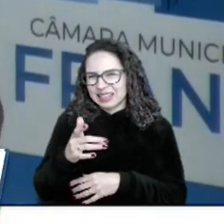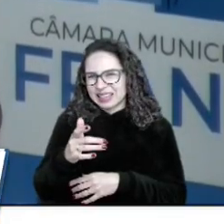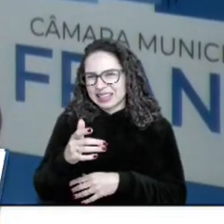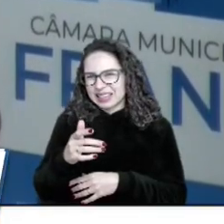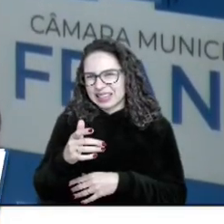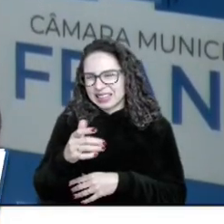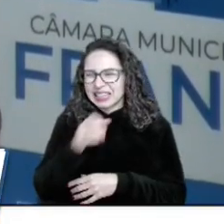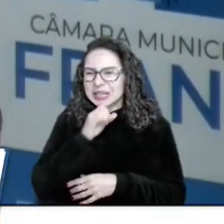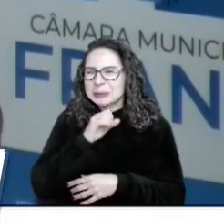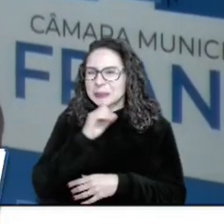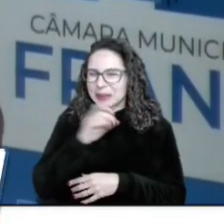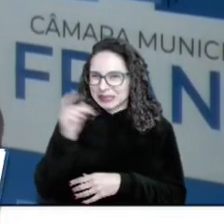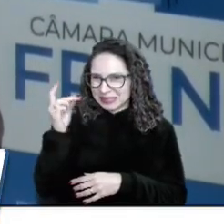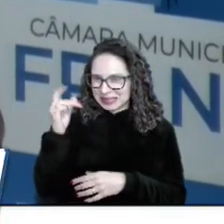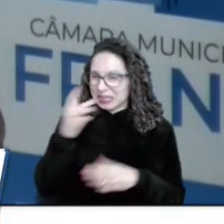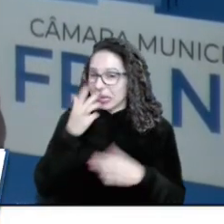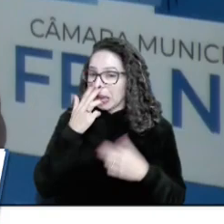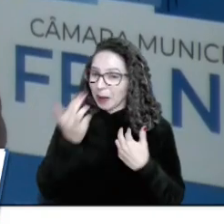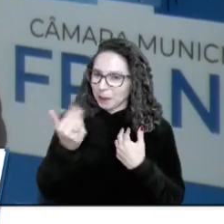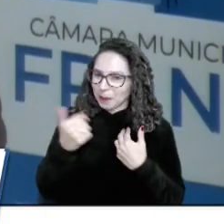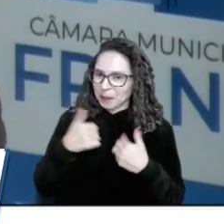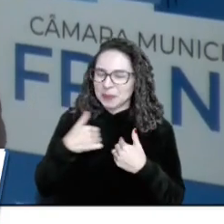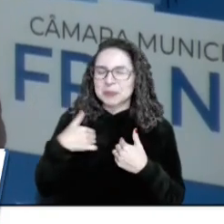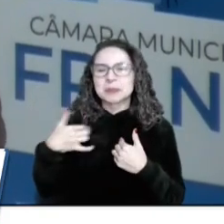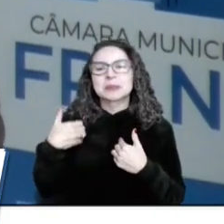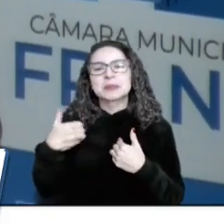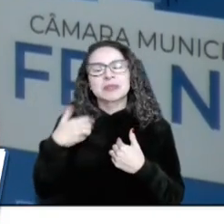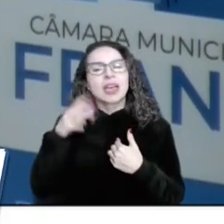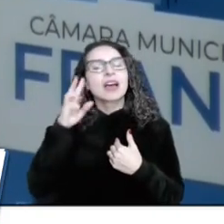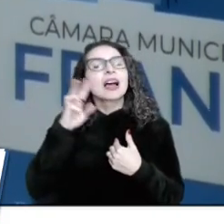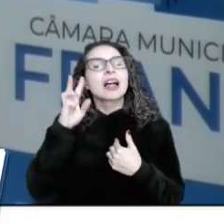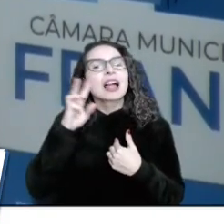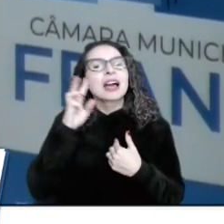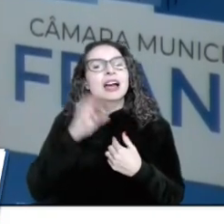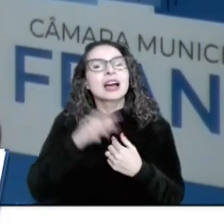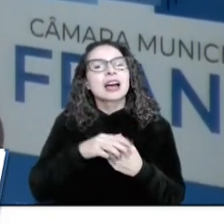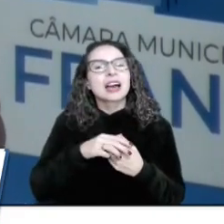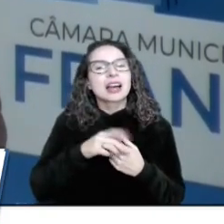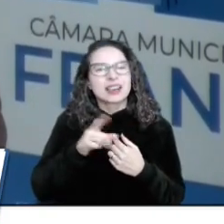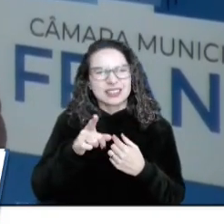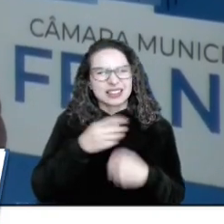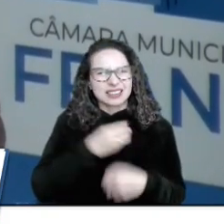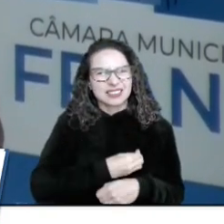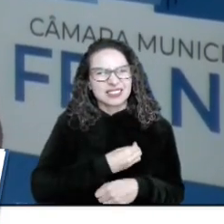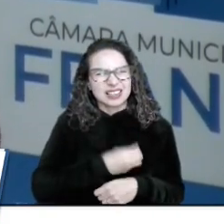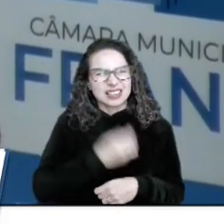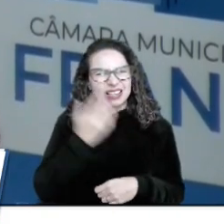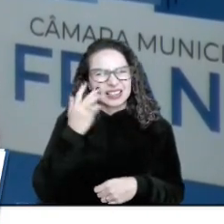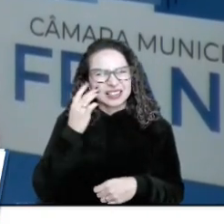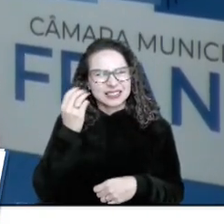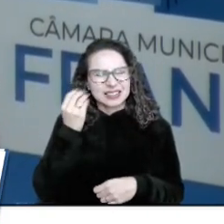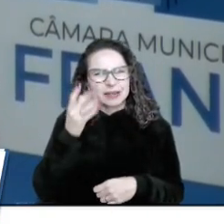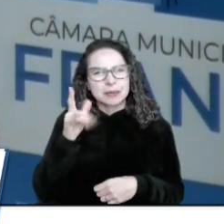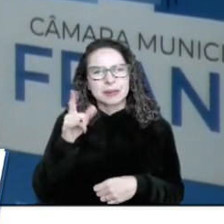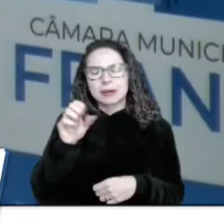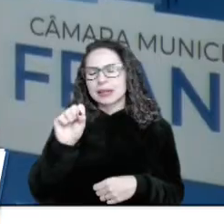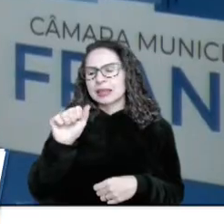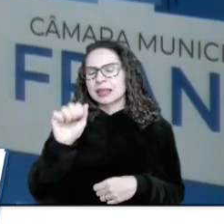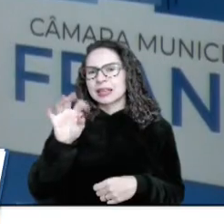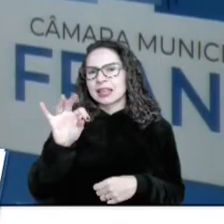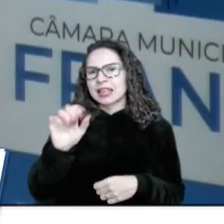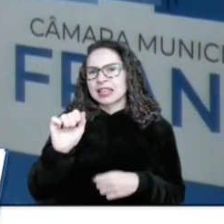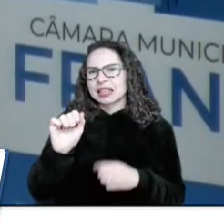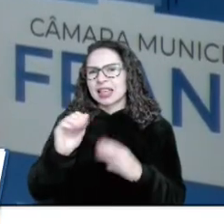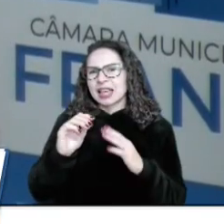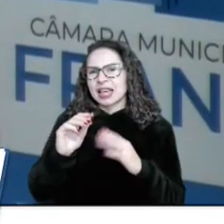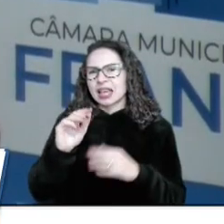idosos, assim como eu, vai lembrar, não sei se o senhor estava aqui, Bruno, quando ali na Santa Cruz tinha aquele favelão, aquela favela,